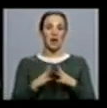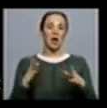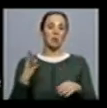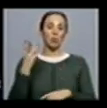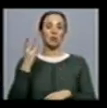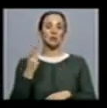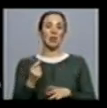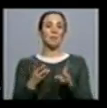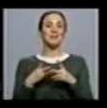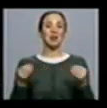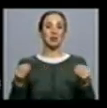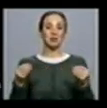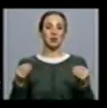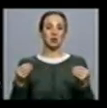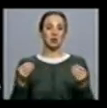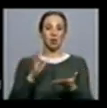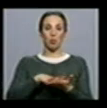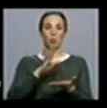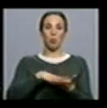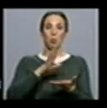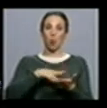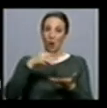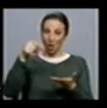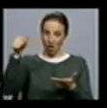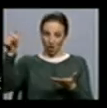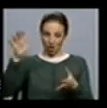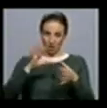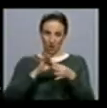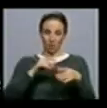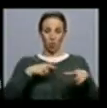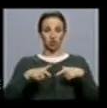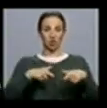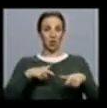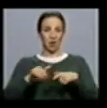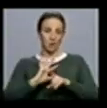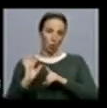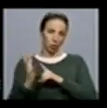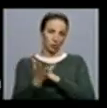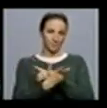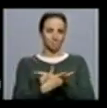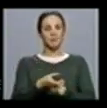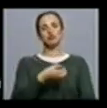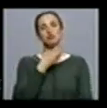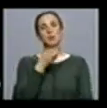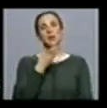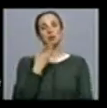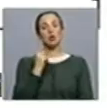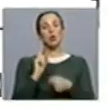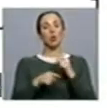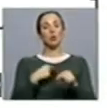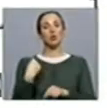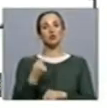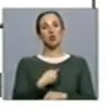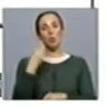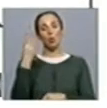de matéria, de poeira, à volta desta estrela. Portanto, a explicação mais provável é que temos uma enorme